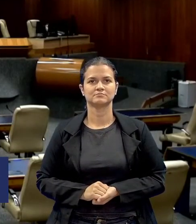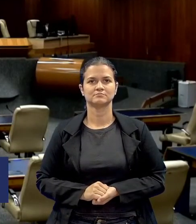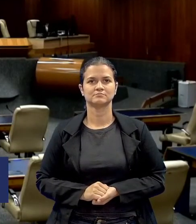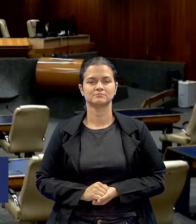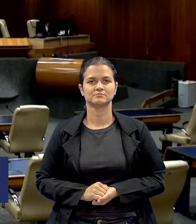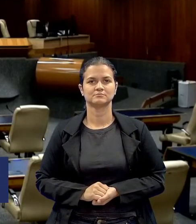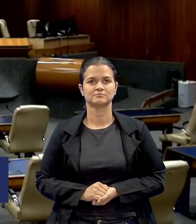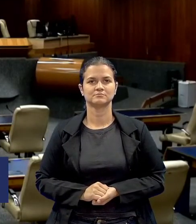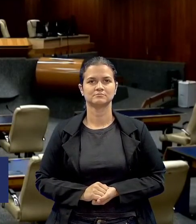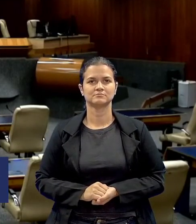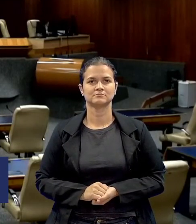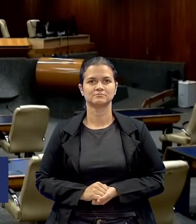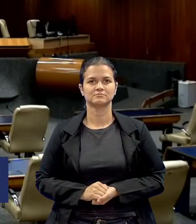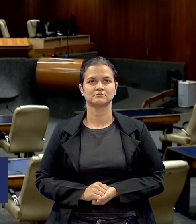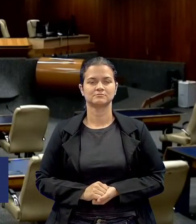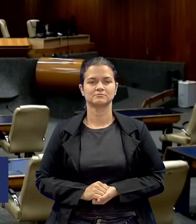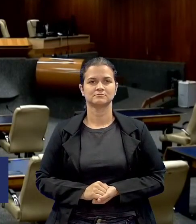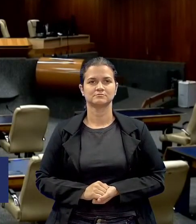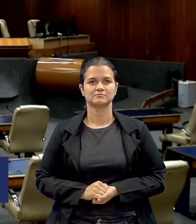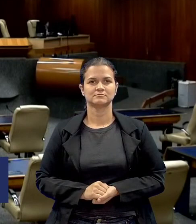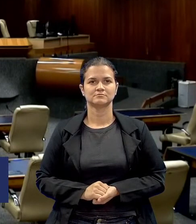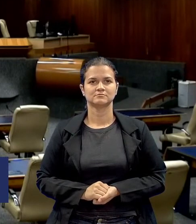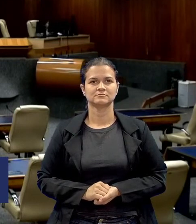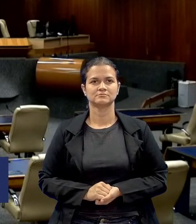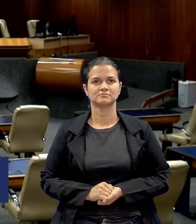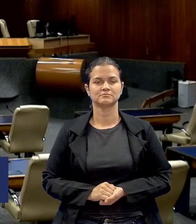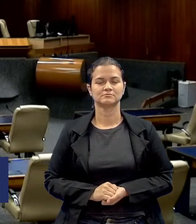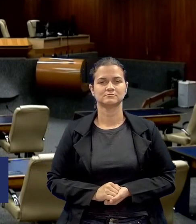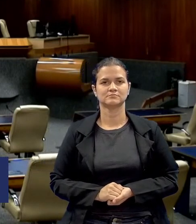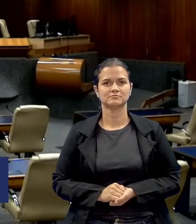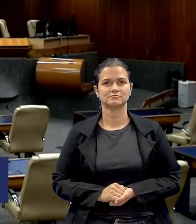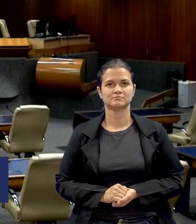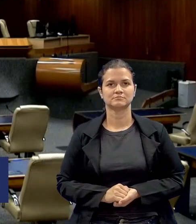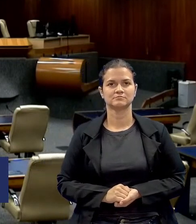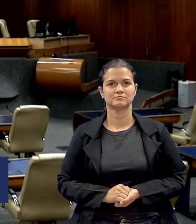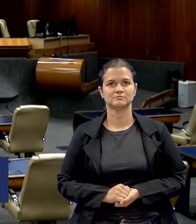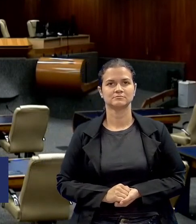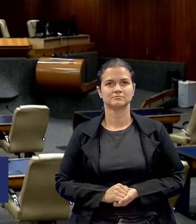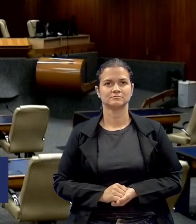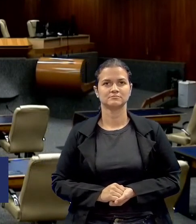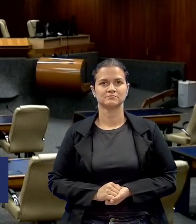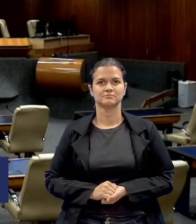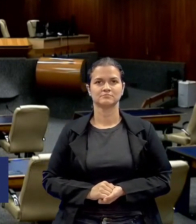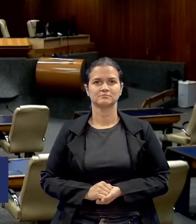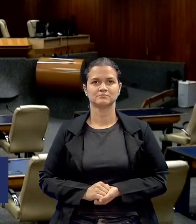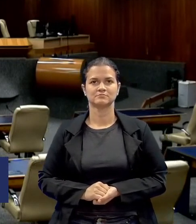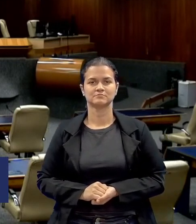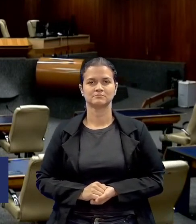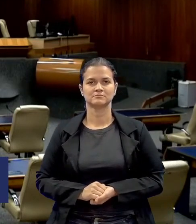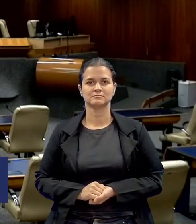gosta, não. Não, é bom você sair na foto lá direitinho. Deixa eu tirar os dois, depois você tirar.